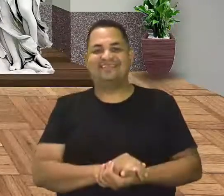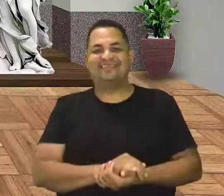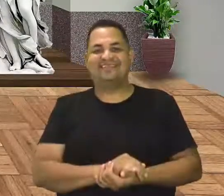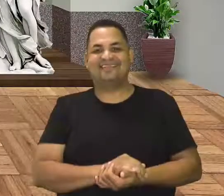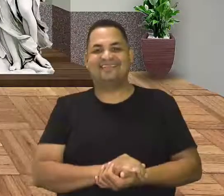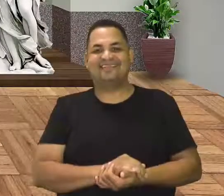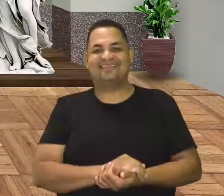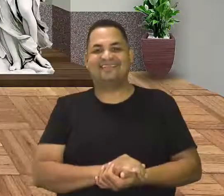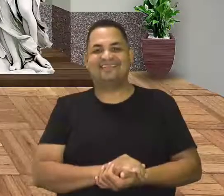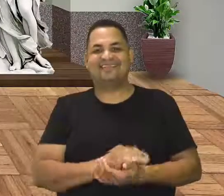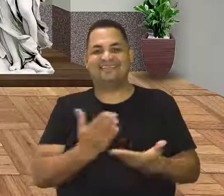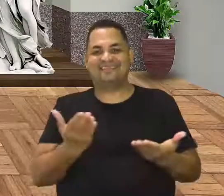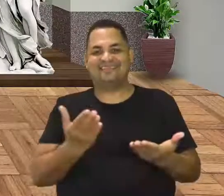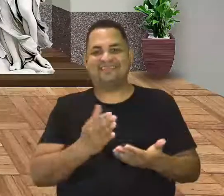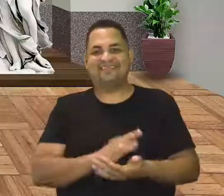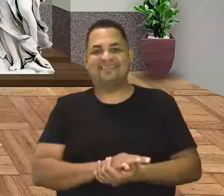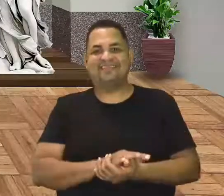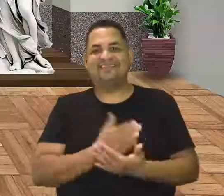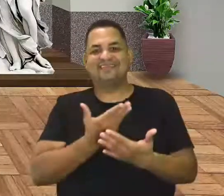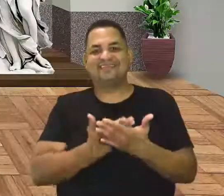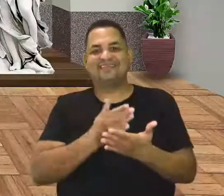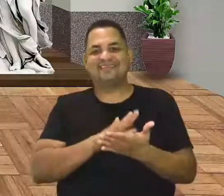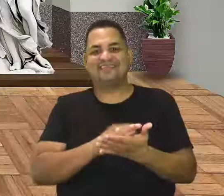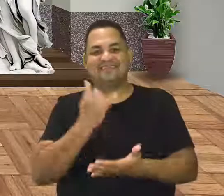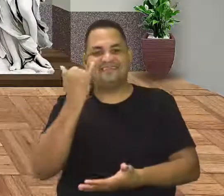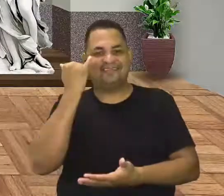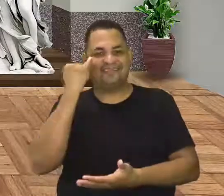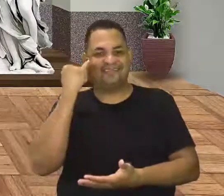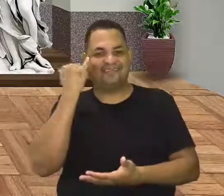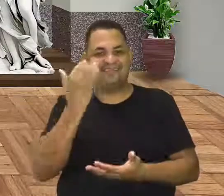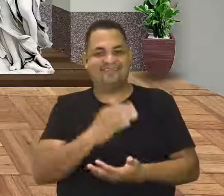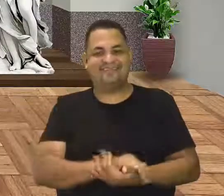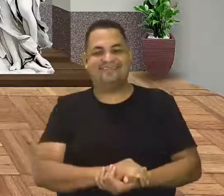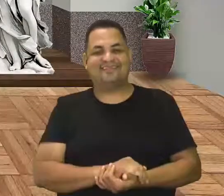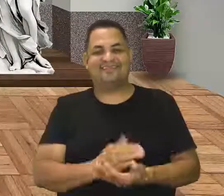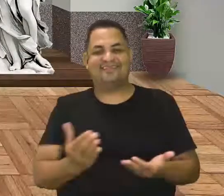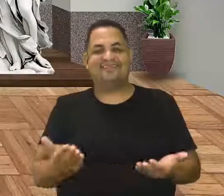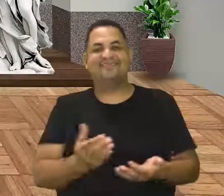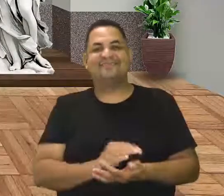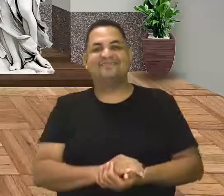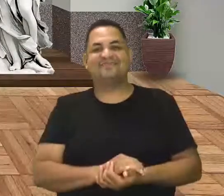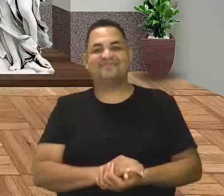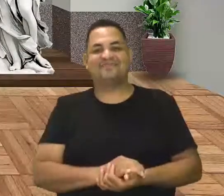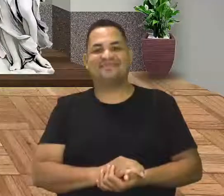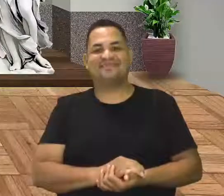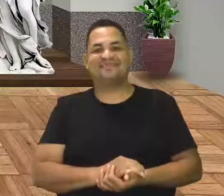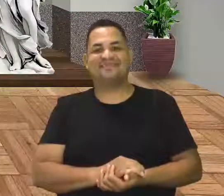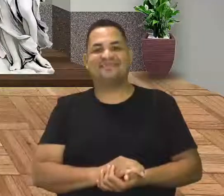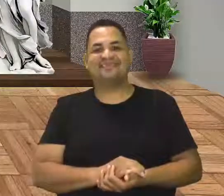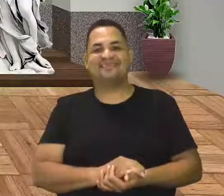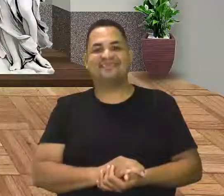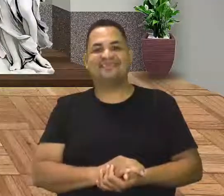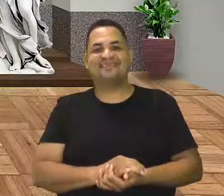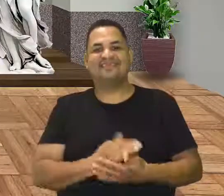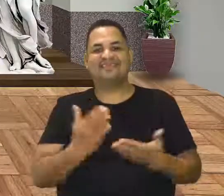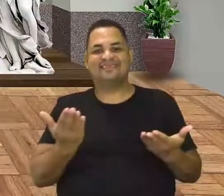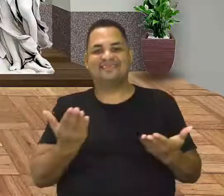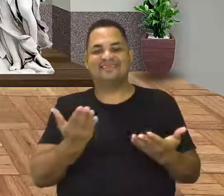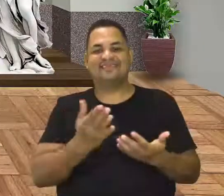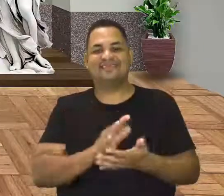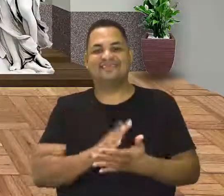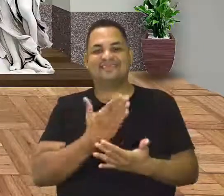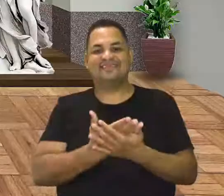aqui ó claro que do meu lado até no assim Terra petição e já foi tá bom e